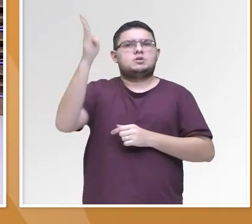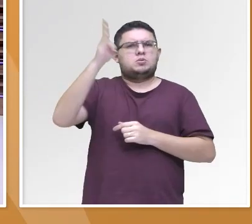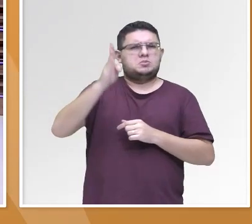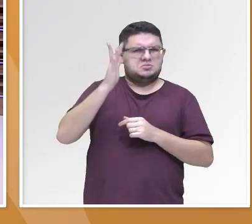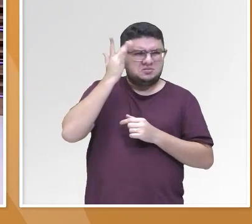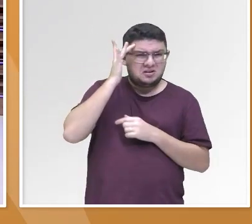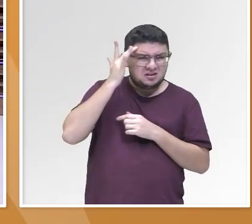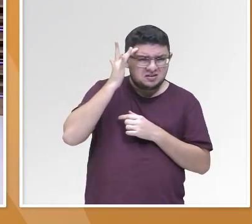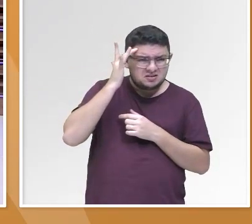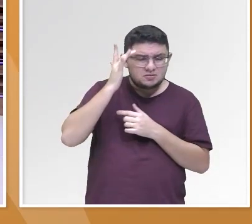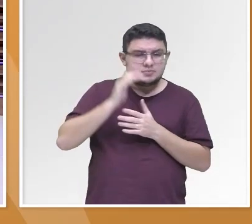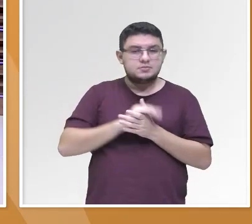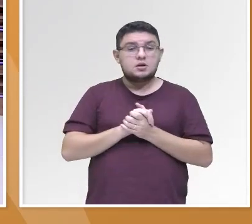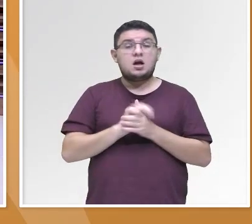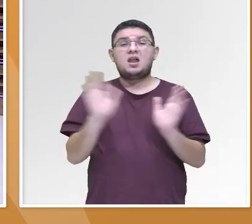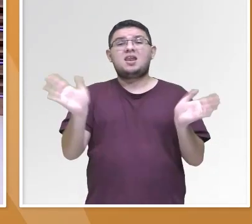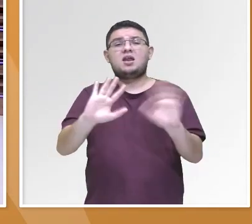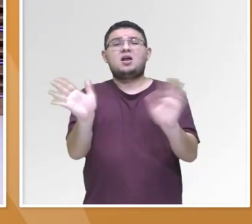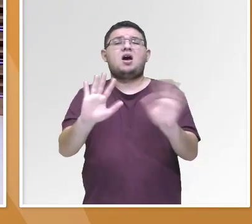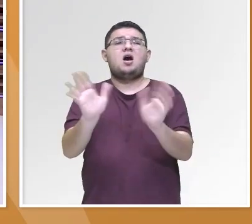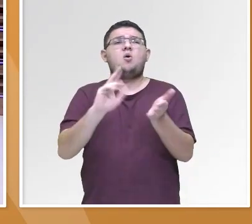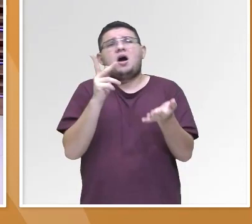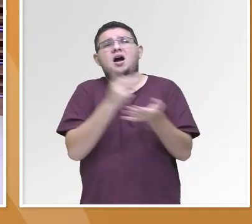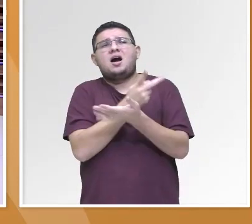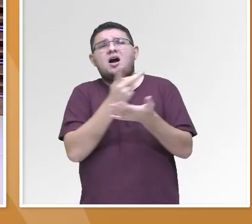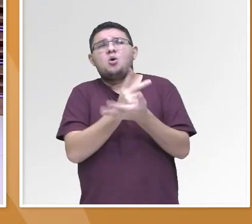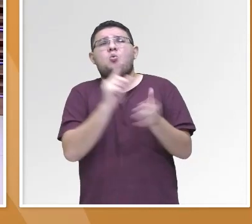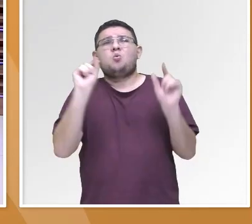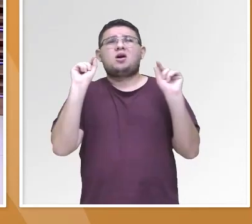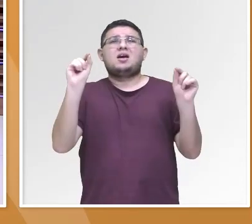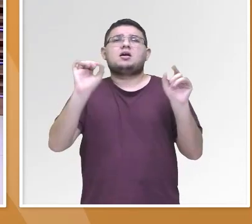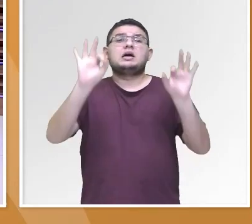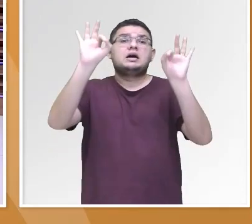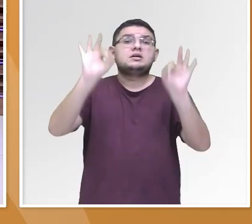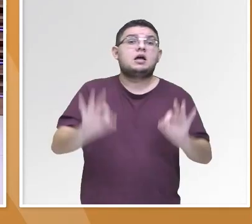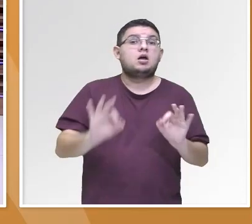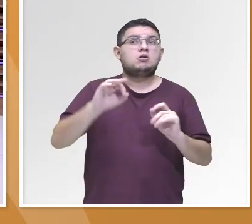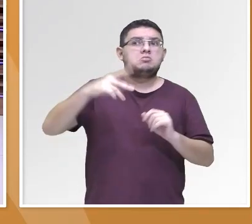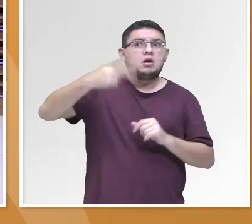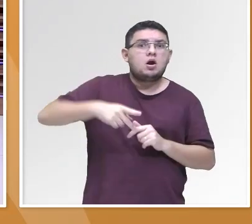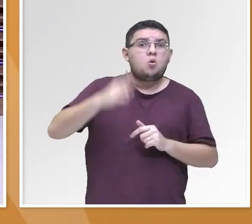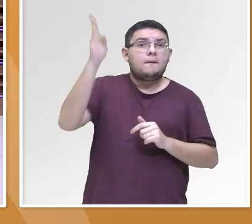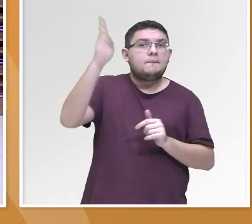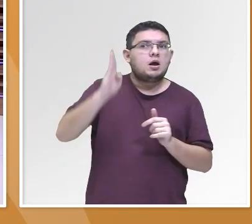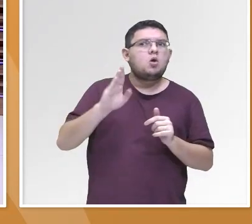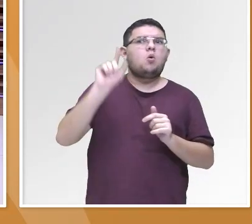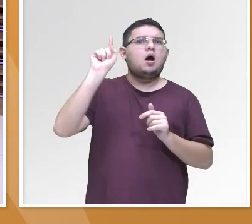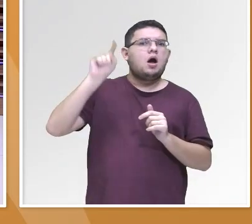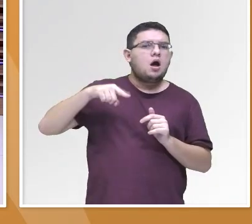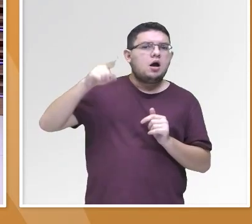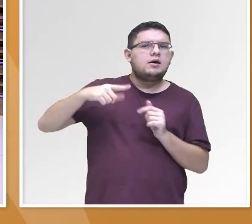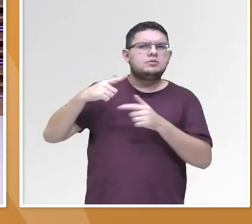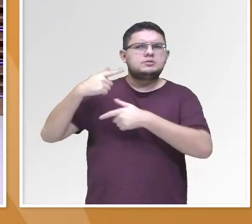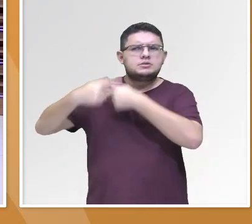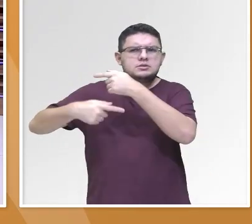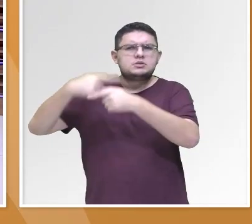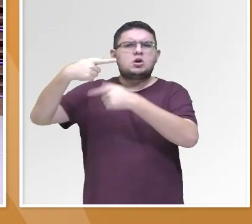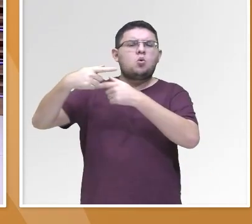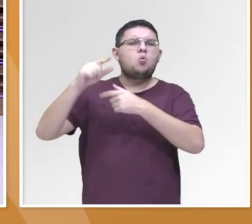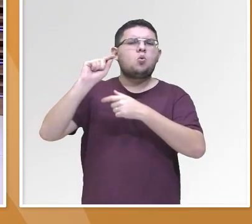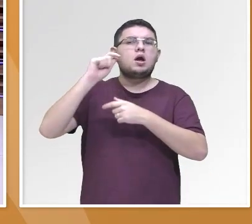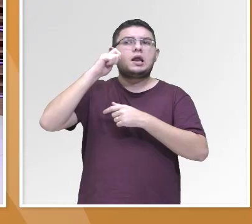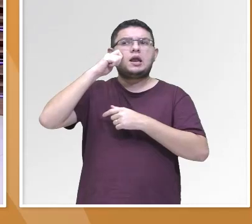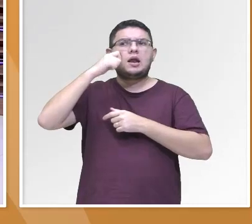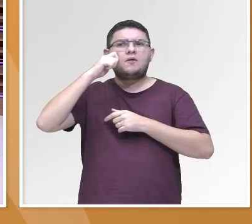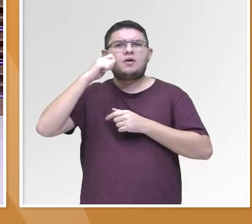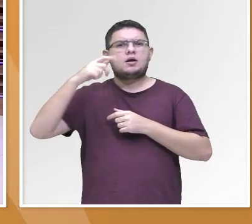Será? Não, professor, está errado. Os brasileiros são descendentes de quem? Dos africanos que foram trazidos para cá. Mais uma vez eu